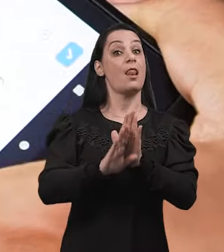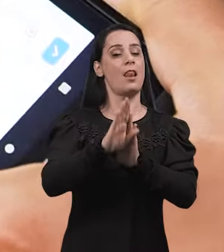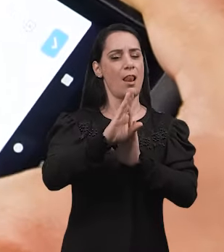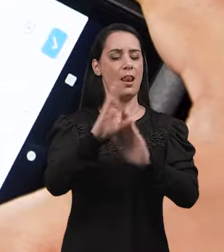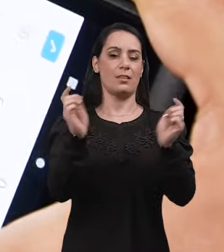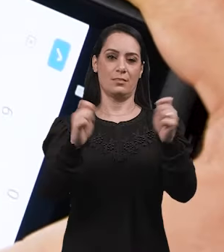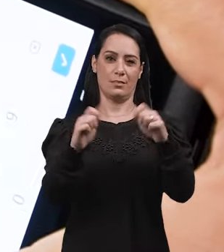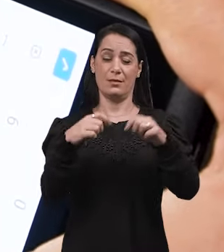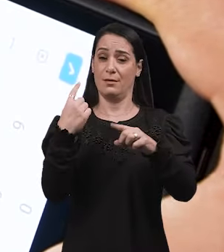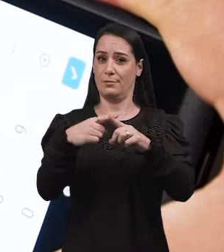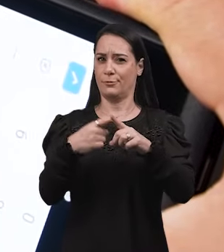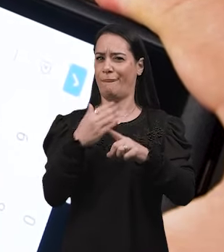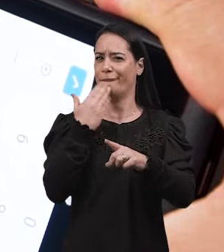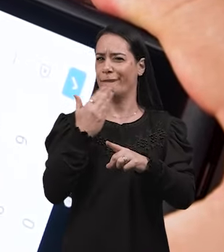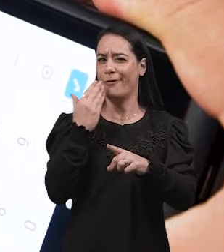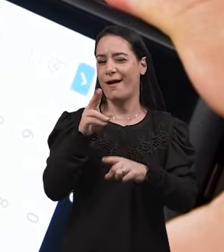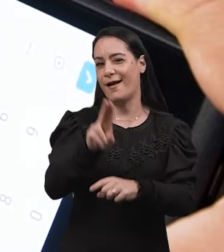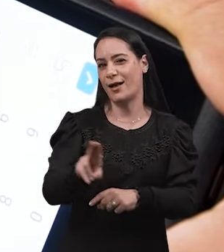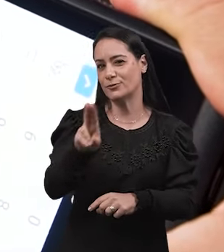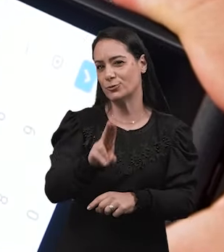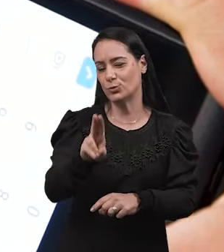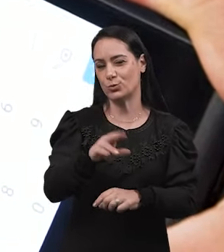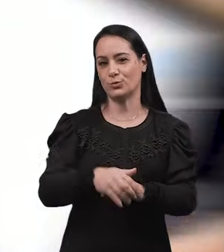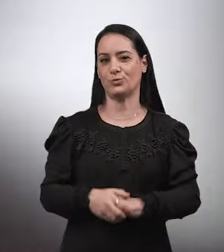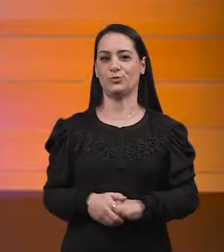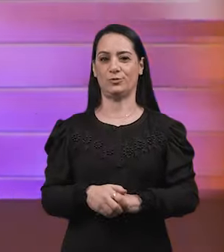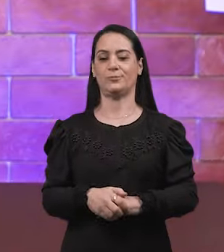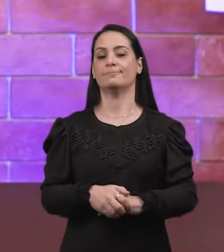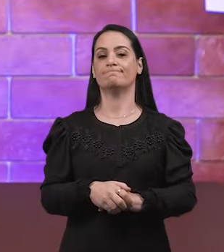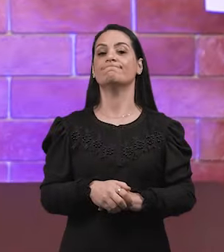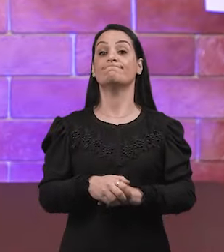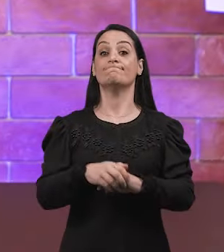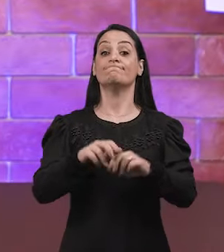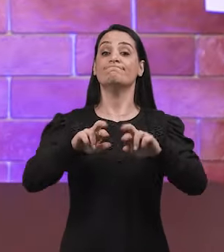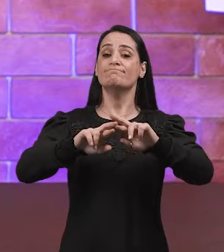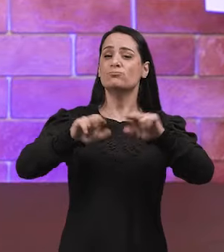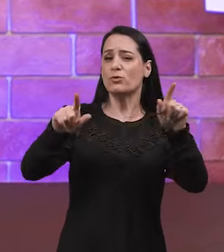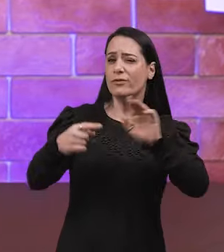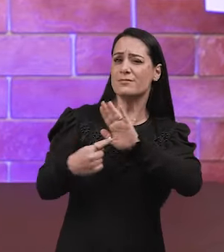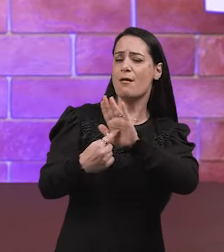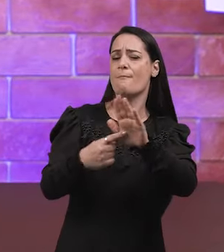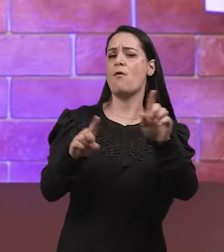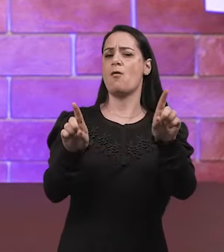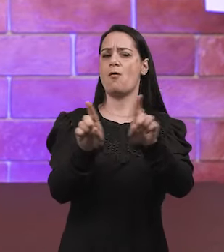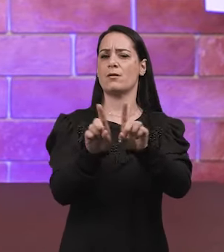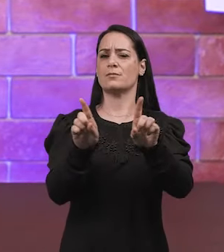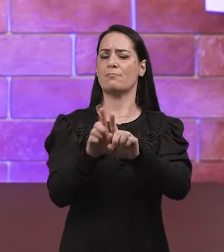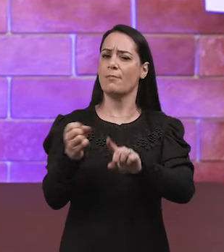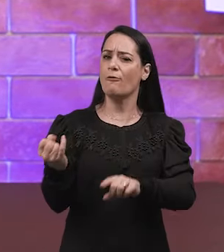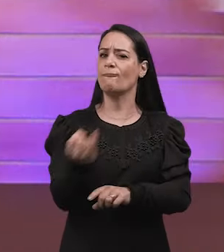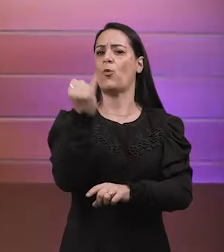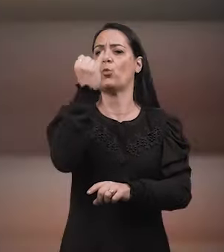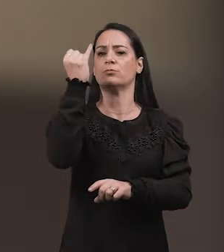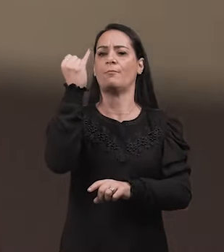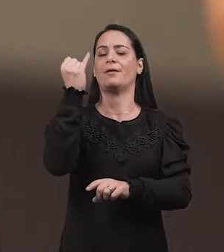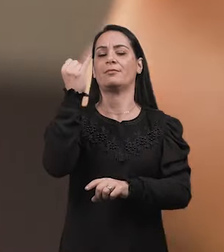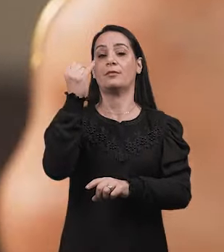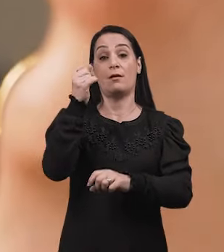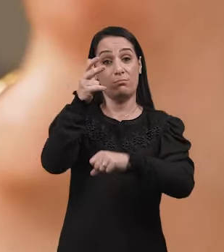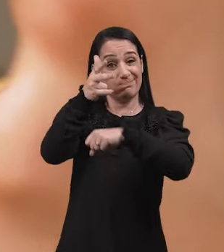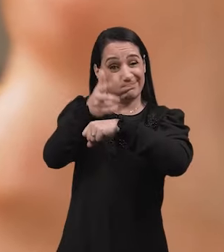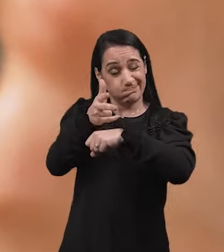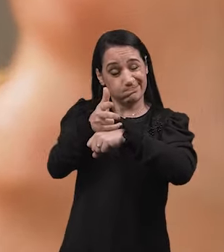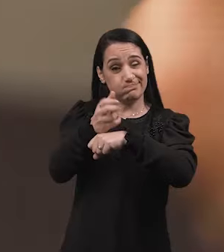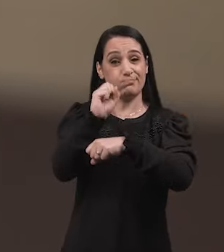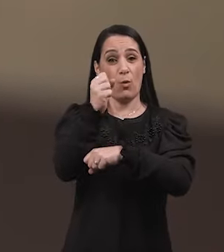a produtividade, já que facilita totalmente o manuseio. E por falar nos diferenciais, é fundamental mostrar que ele tem